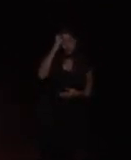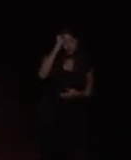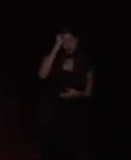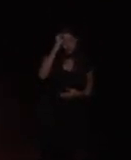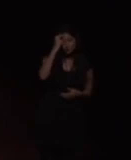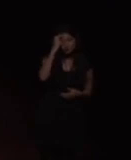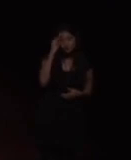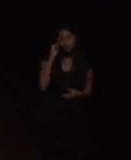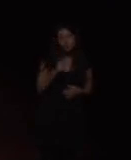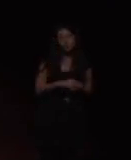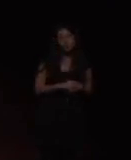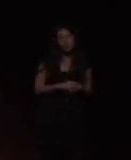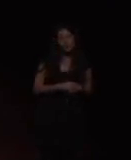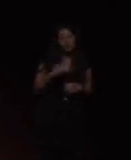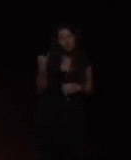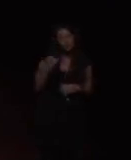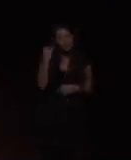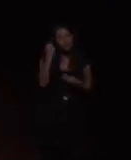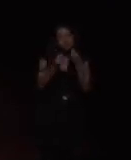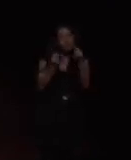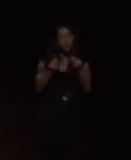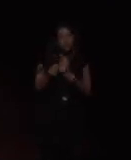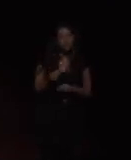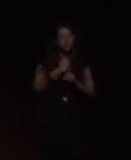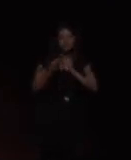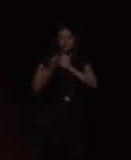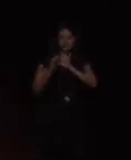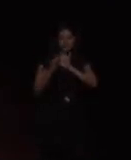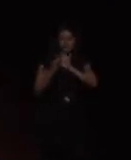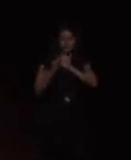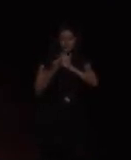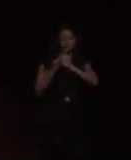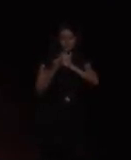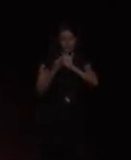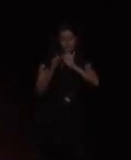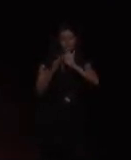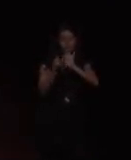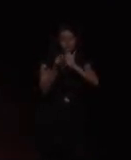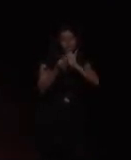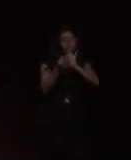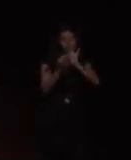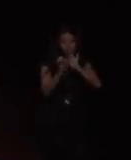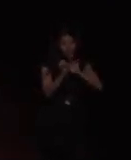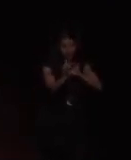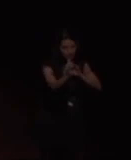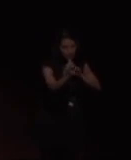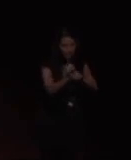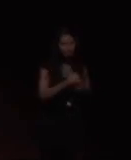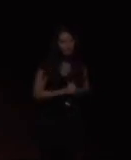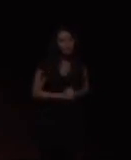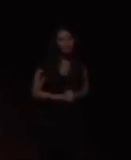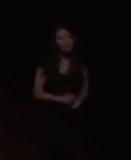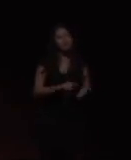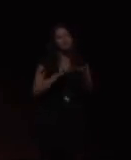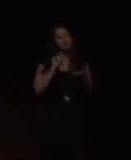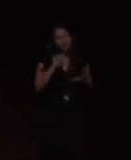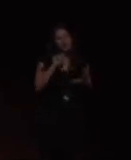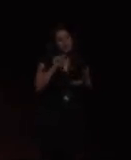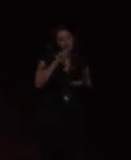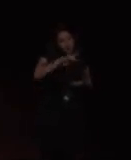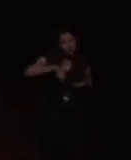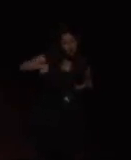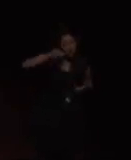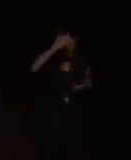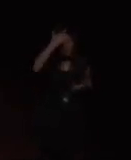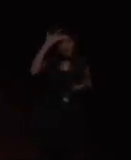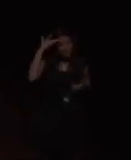narrativa é um fato que faz com que as pessoas não tenham